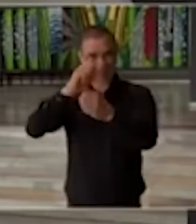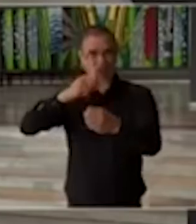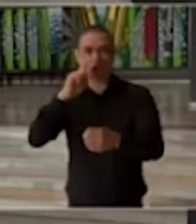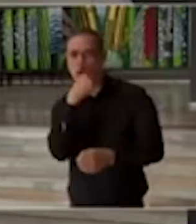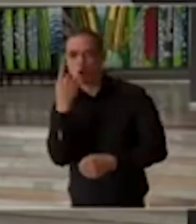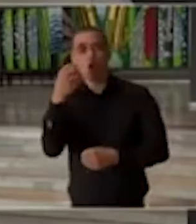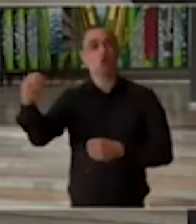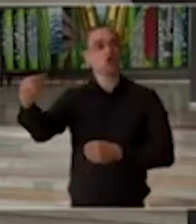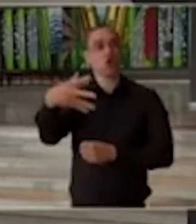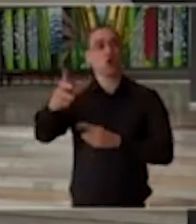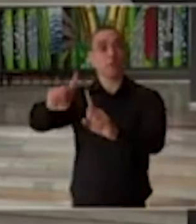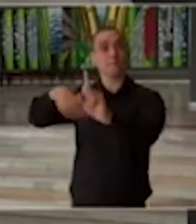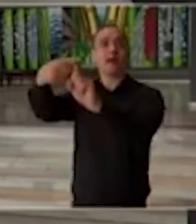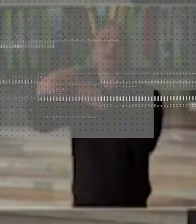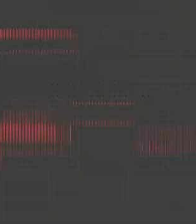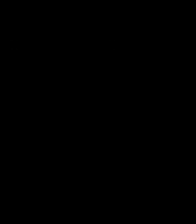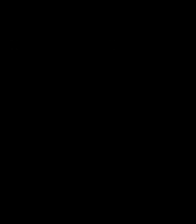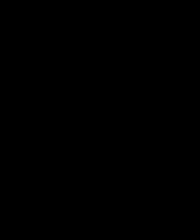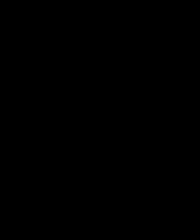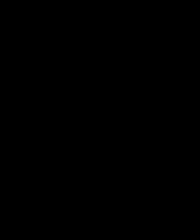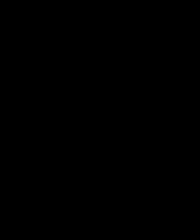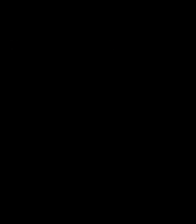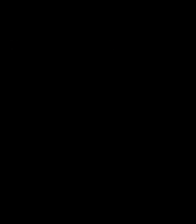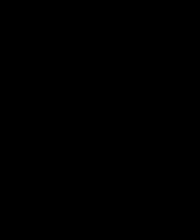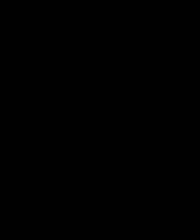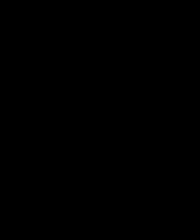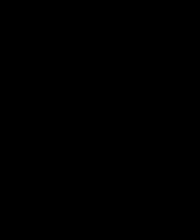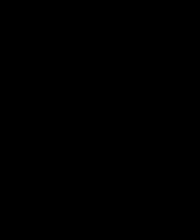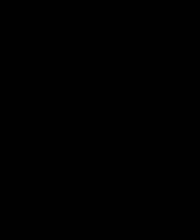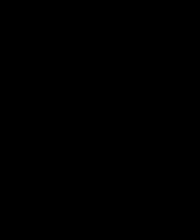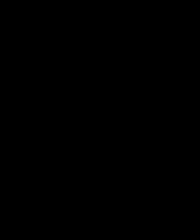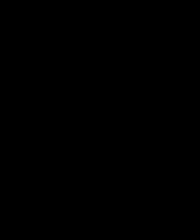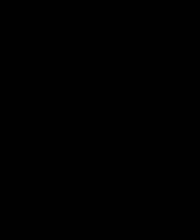é que aumente o número de testes. Uau!